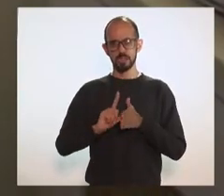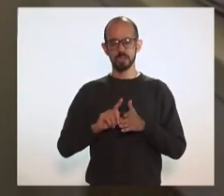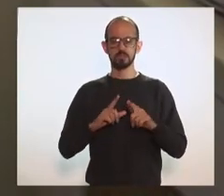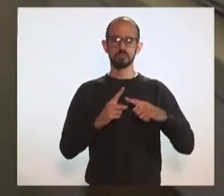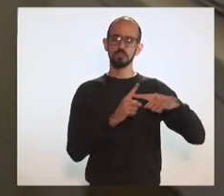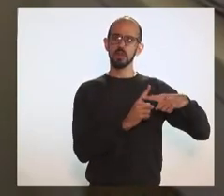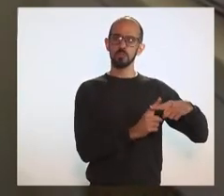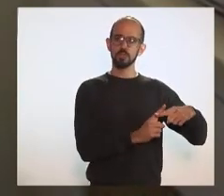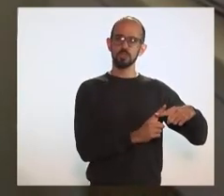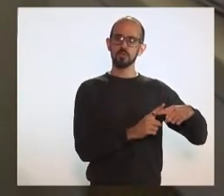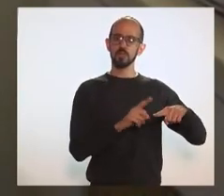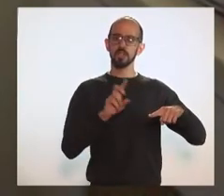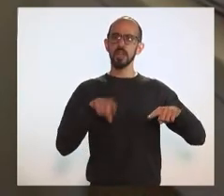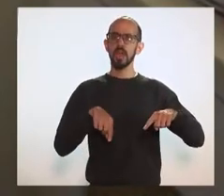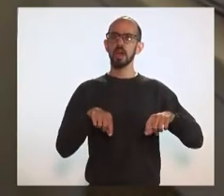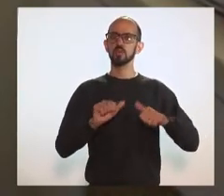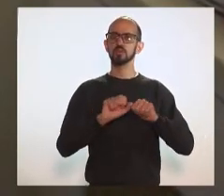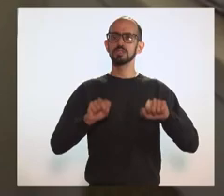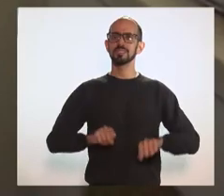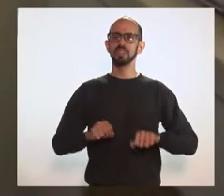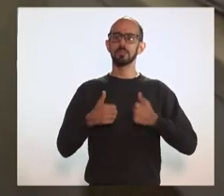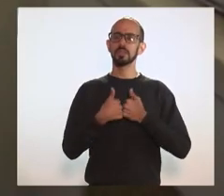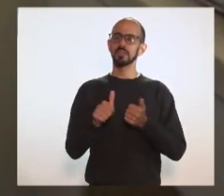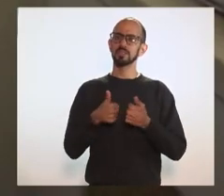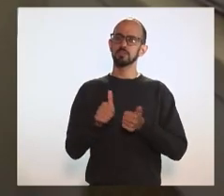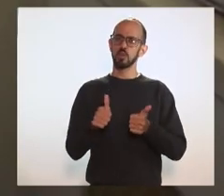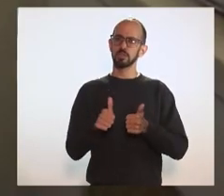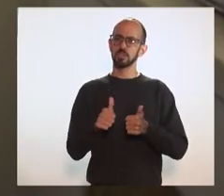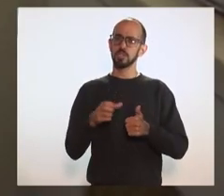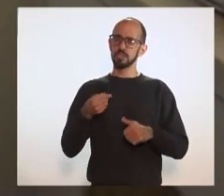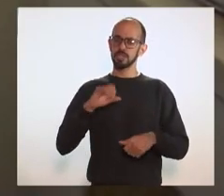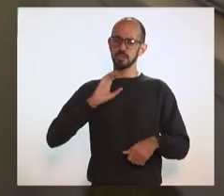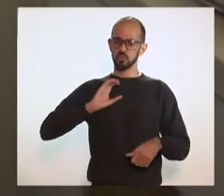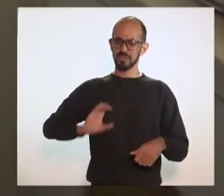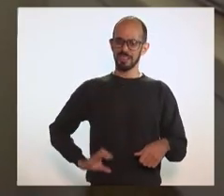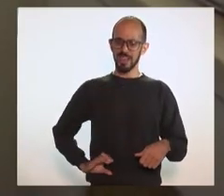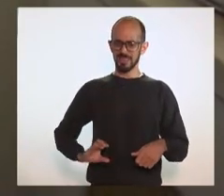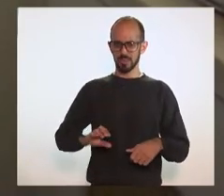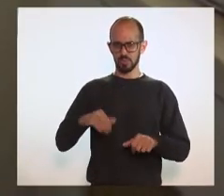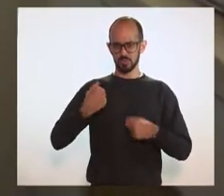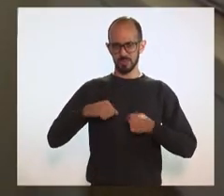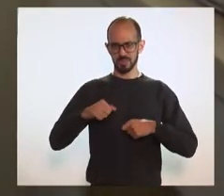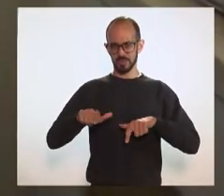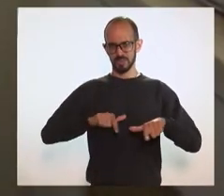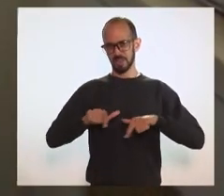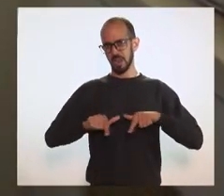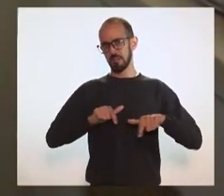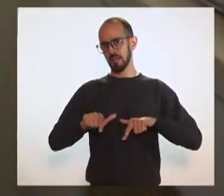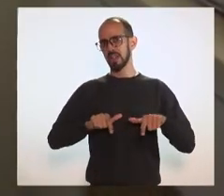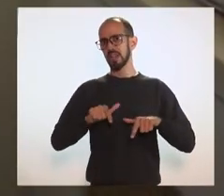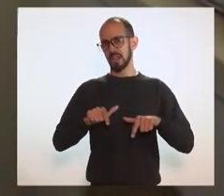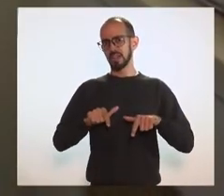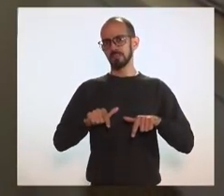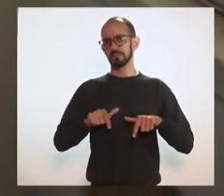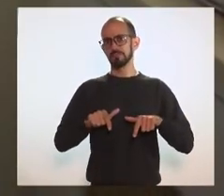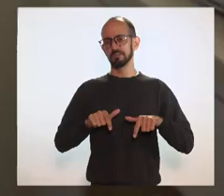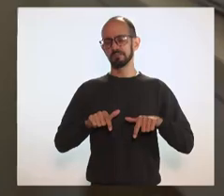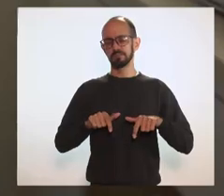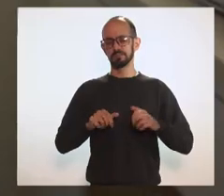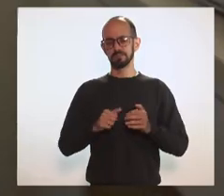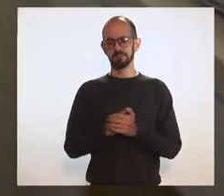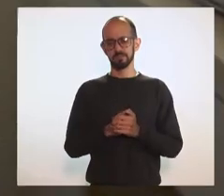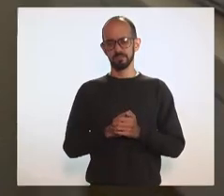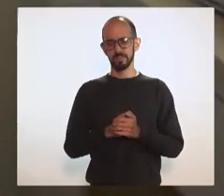de transporte. Se um cidadão que precisa trabalhar, deputada Adriana Baltazar,